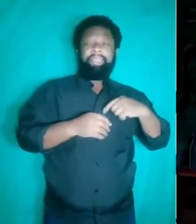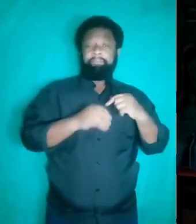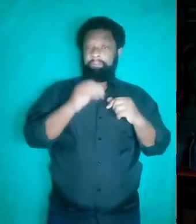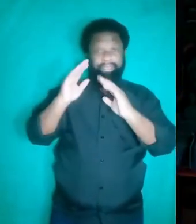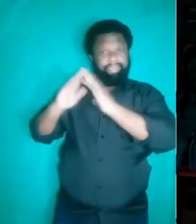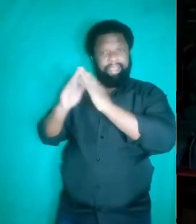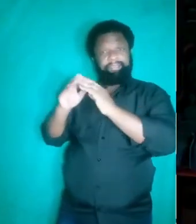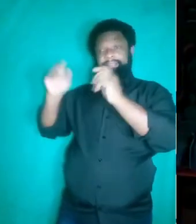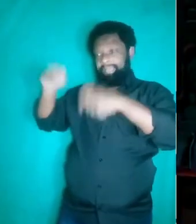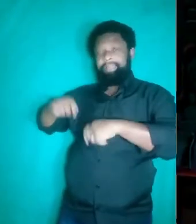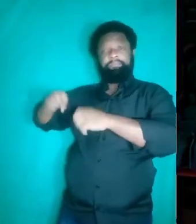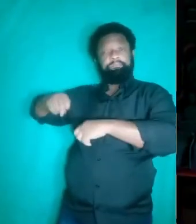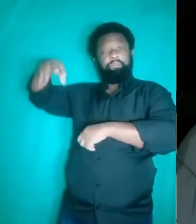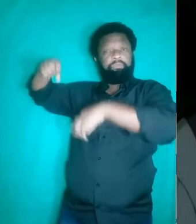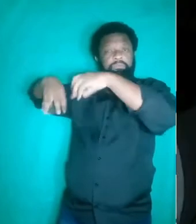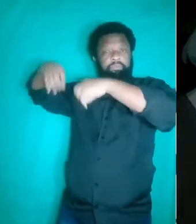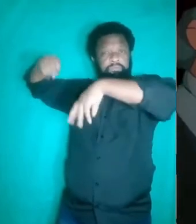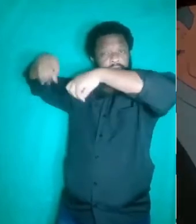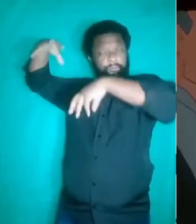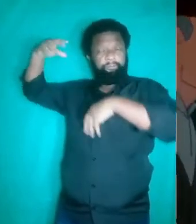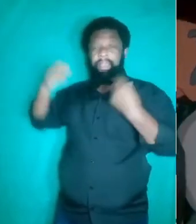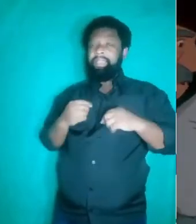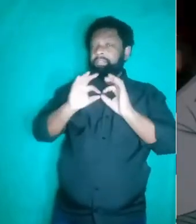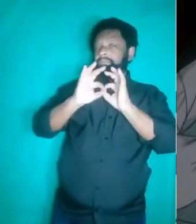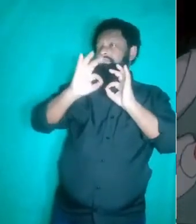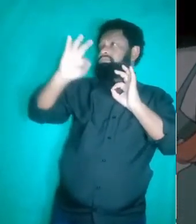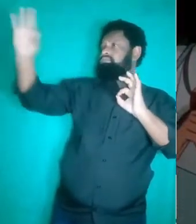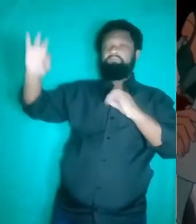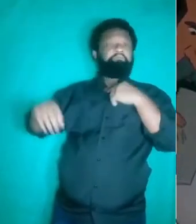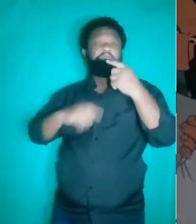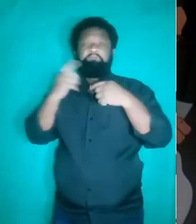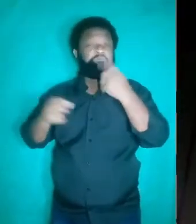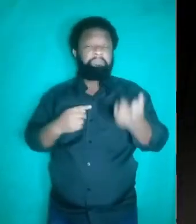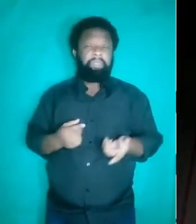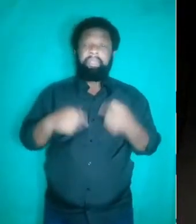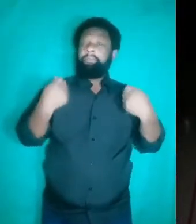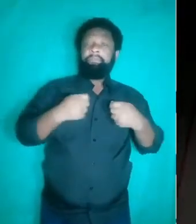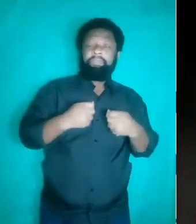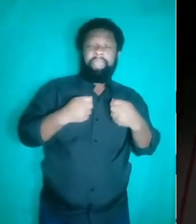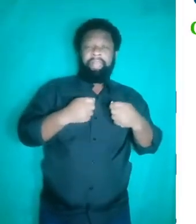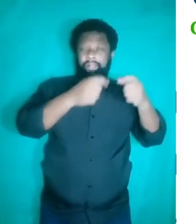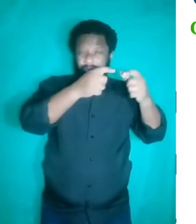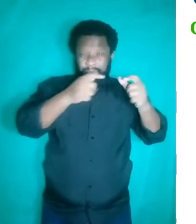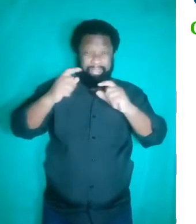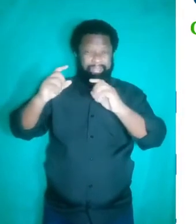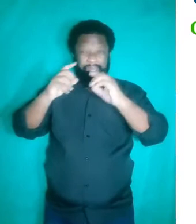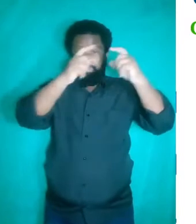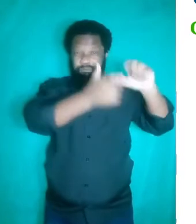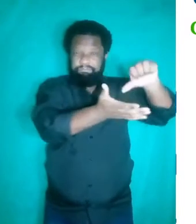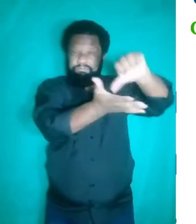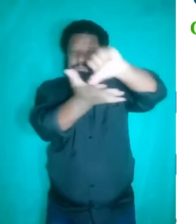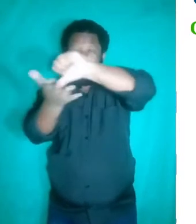tinha dificuldade de a corrente contínua não ser transmitida por longas distâncias. Então ele precisava, mais ou menos, colocar mini